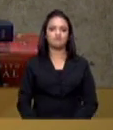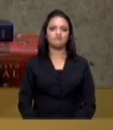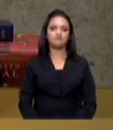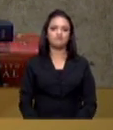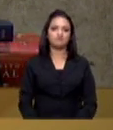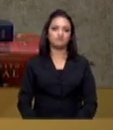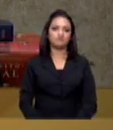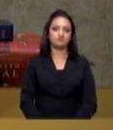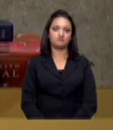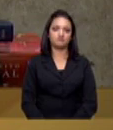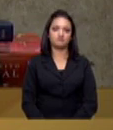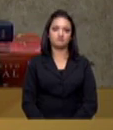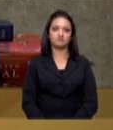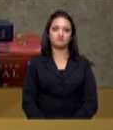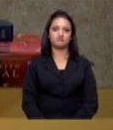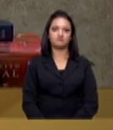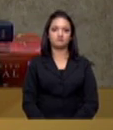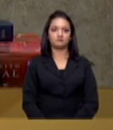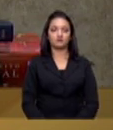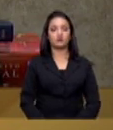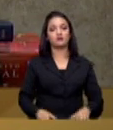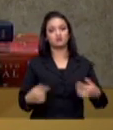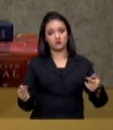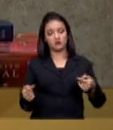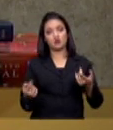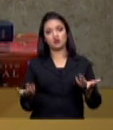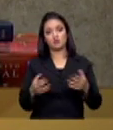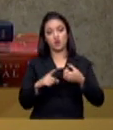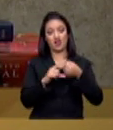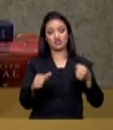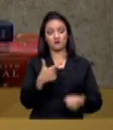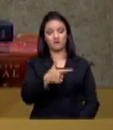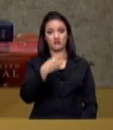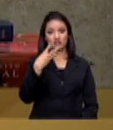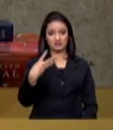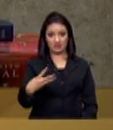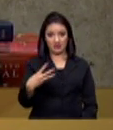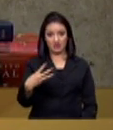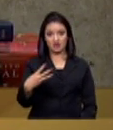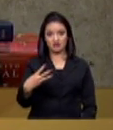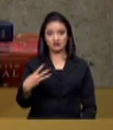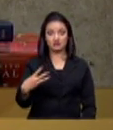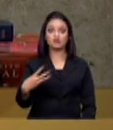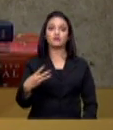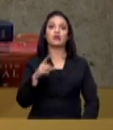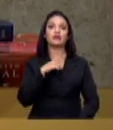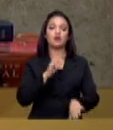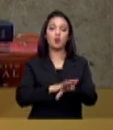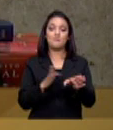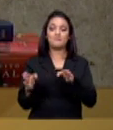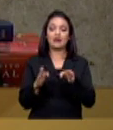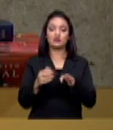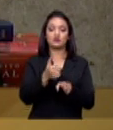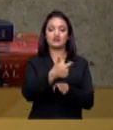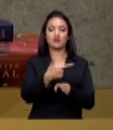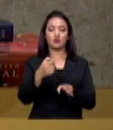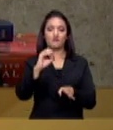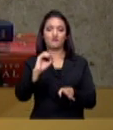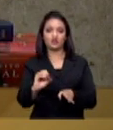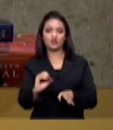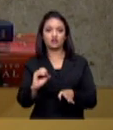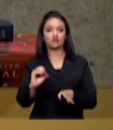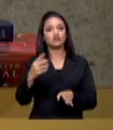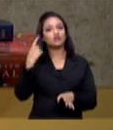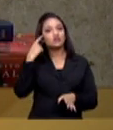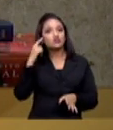à compatibilidade do artigo 23 da Lei do Mandado de Segurança, estabelecendo o prazo de 120 dias, é que a ratio